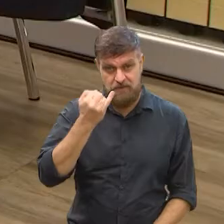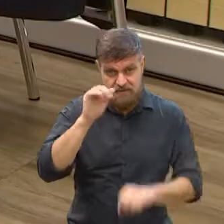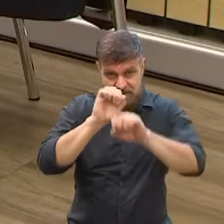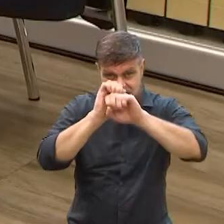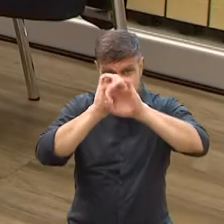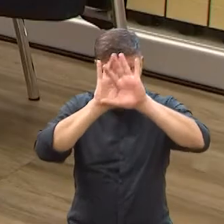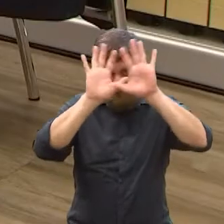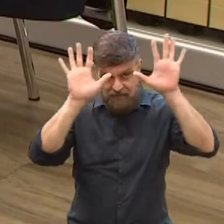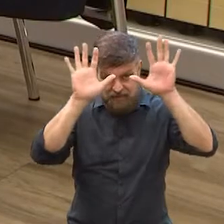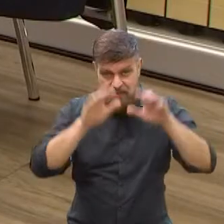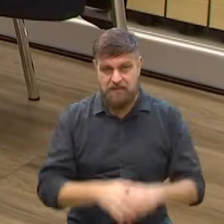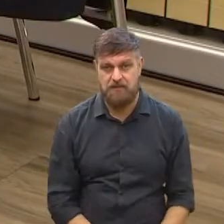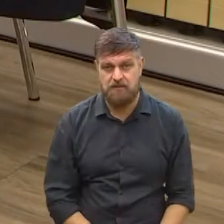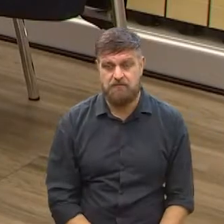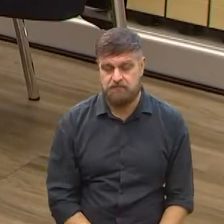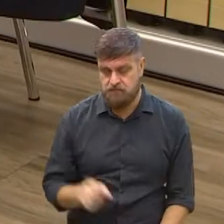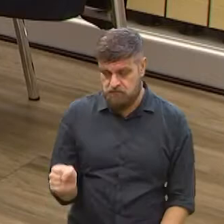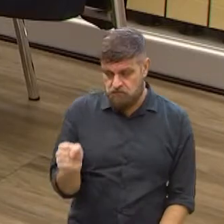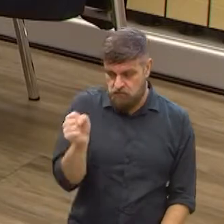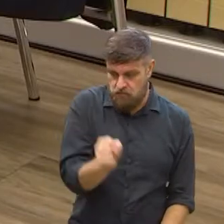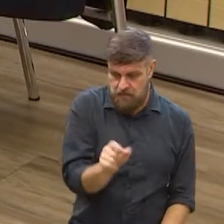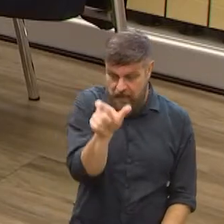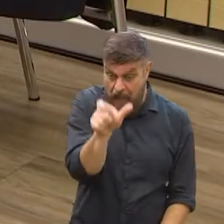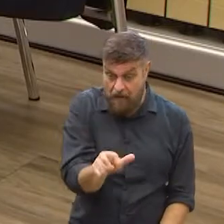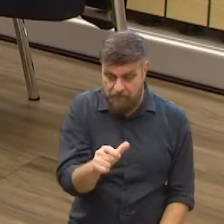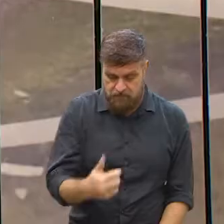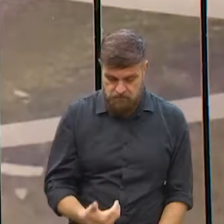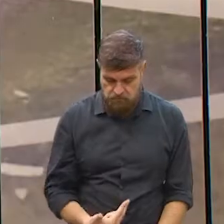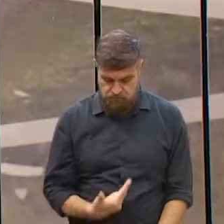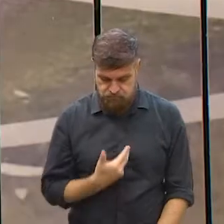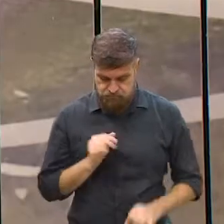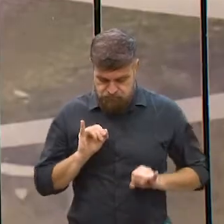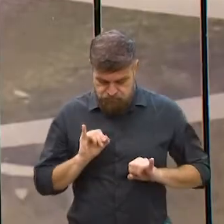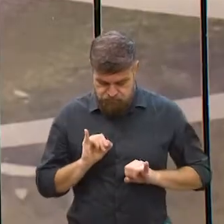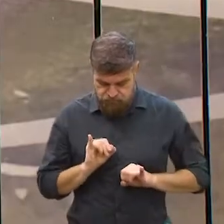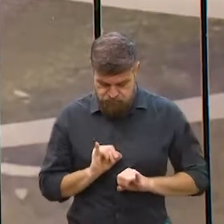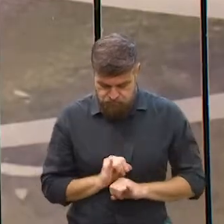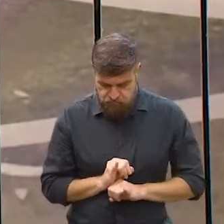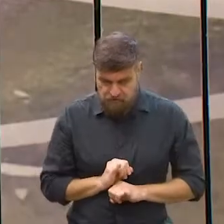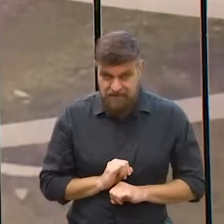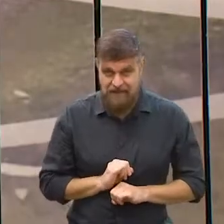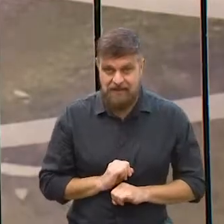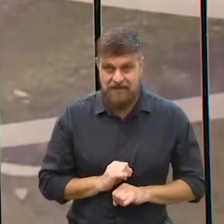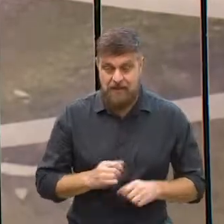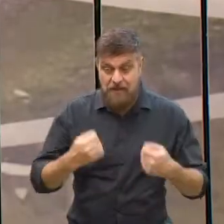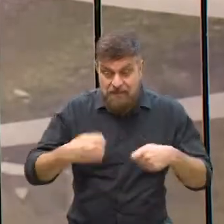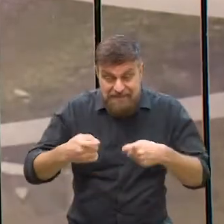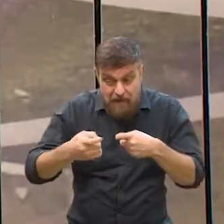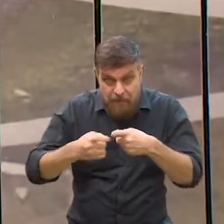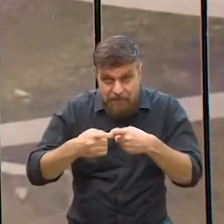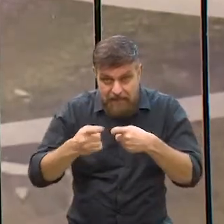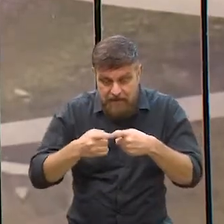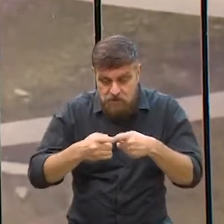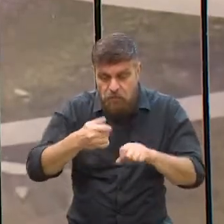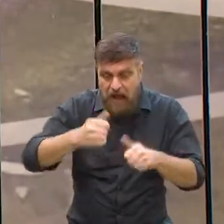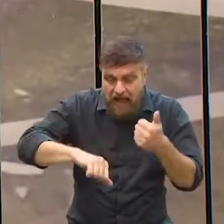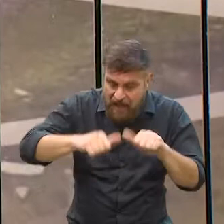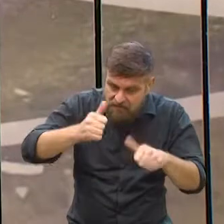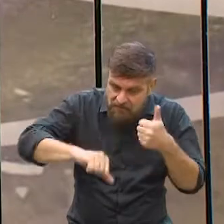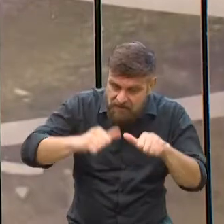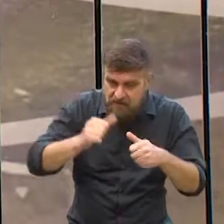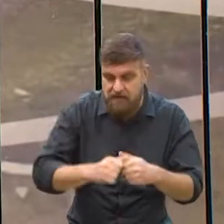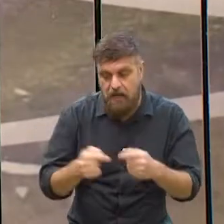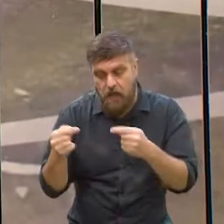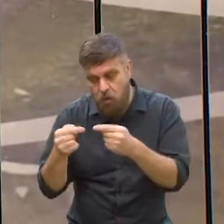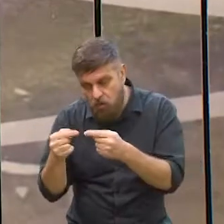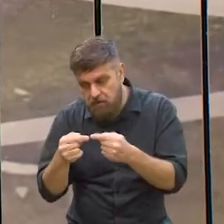que não só a indicação da cirurgia bariátrica deve ter avaliação do médico se ela é indicada ou não